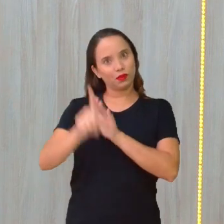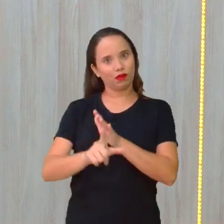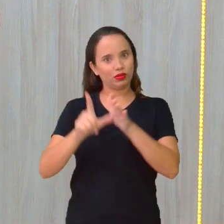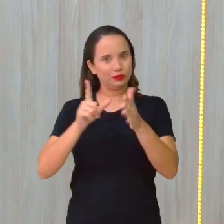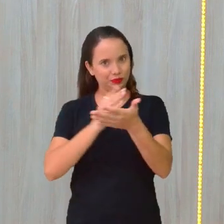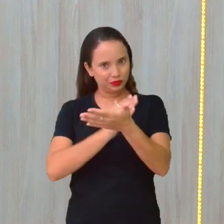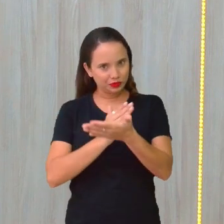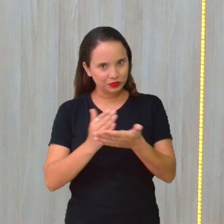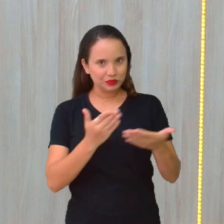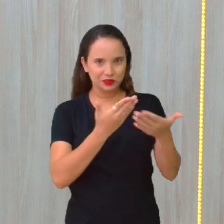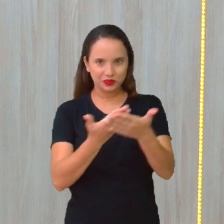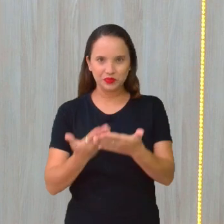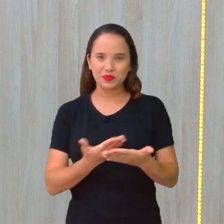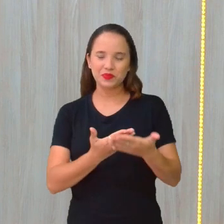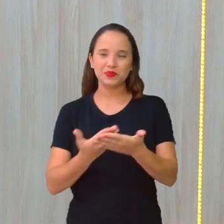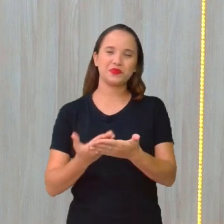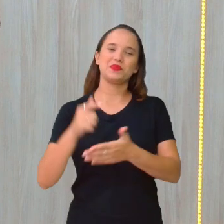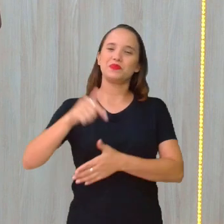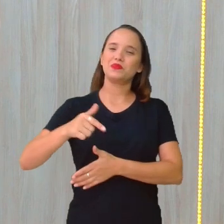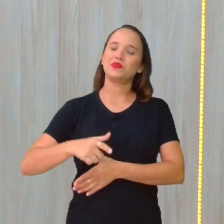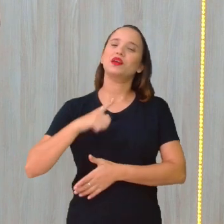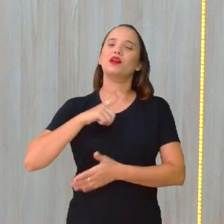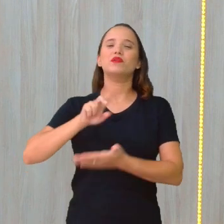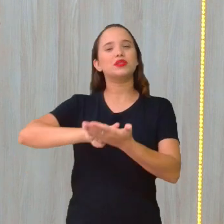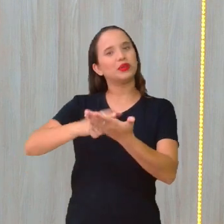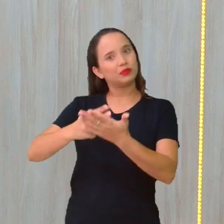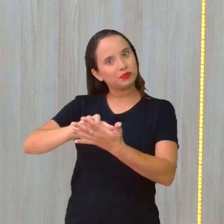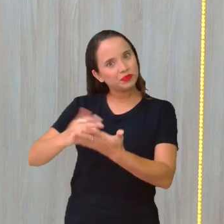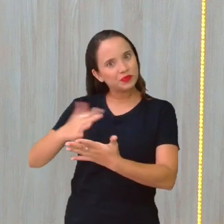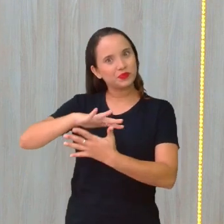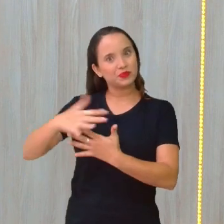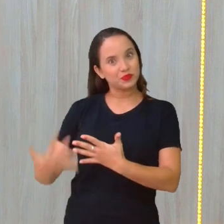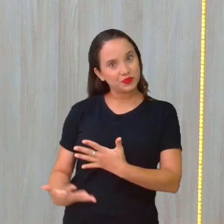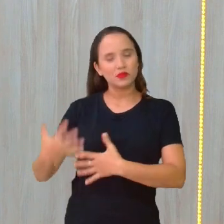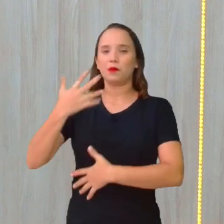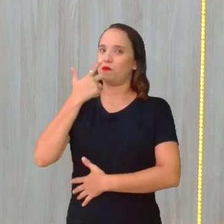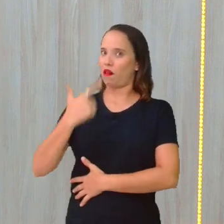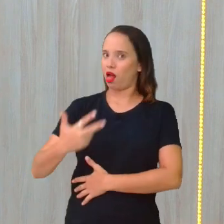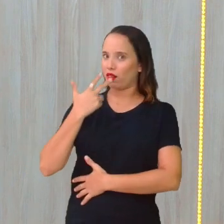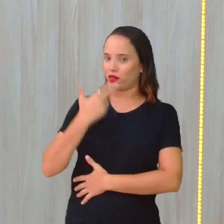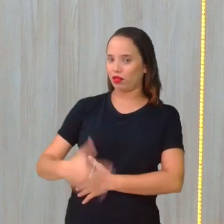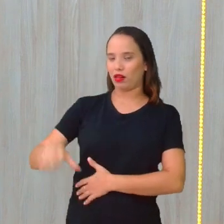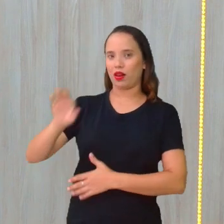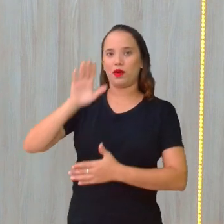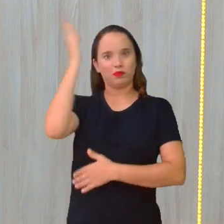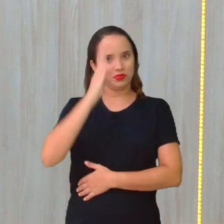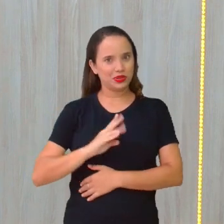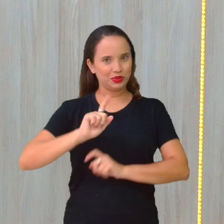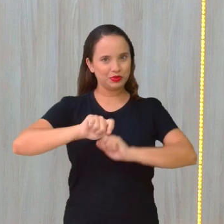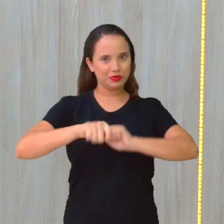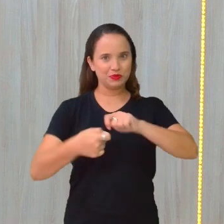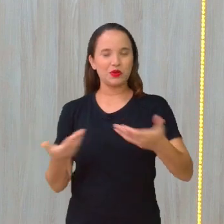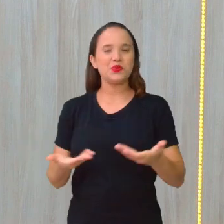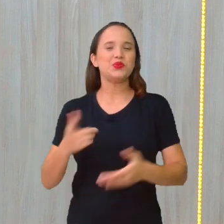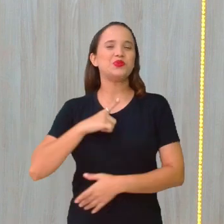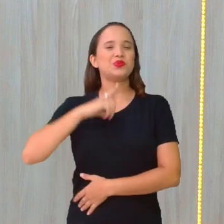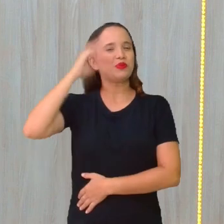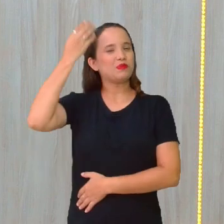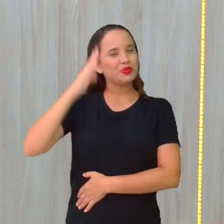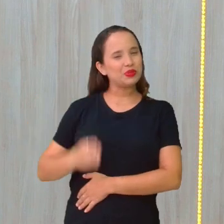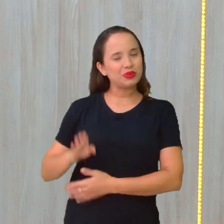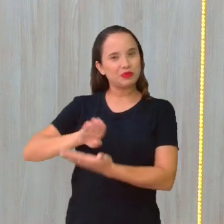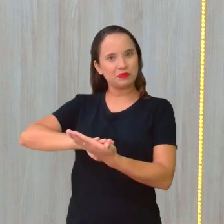aula, especificamente, que ela está sendo traduzida para a língua brasileira de sinais e hoje nós estamos aqui com a